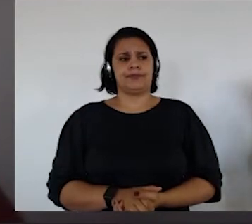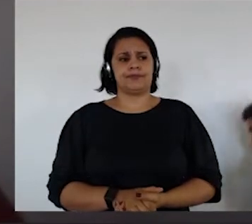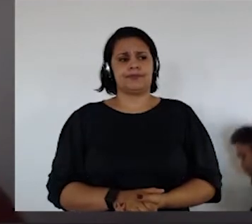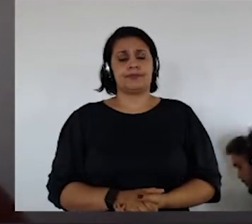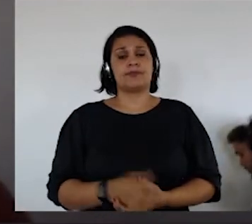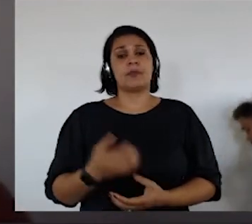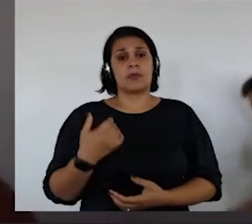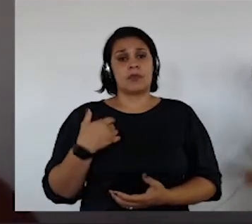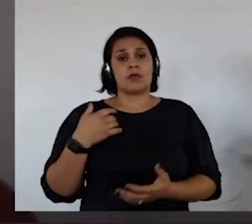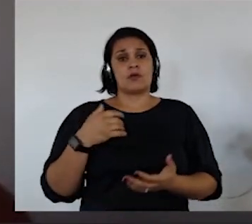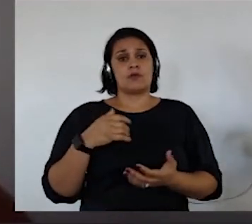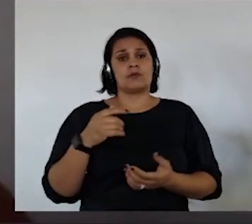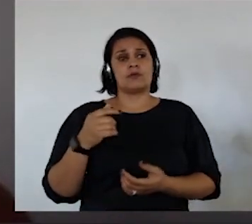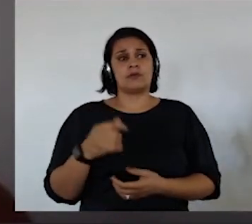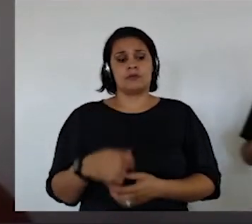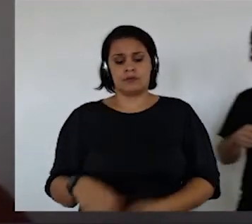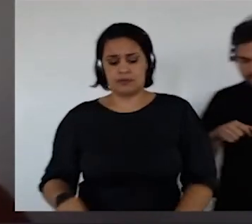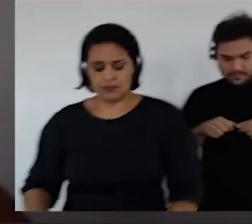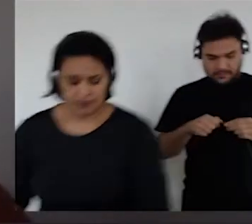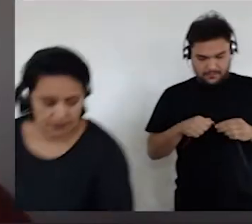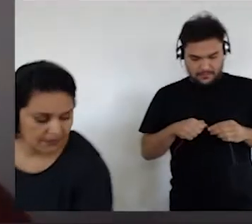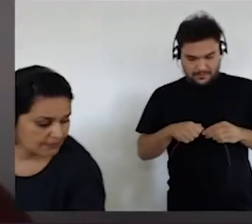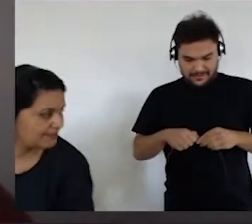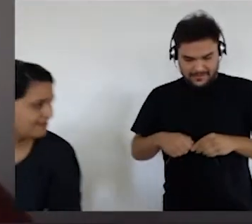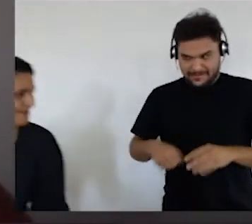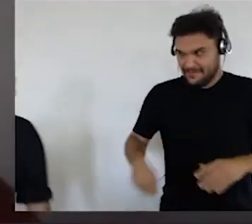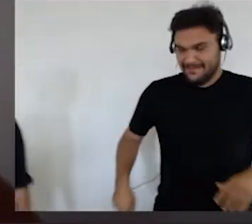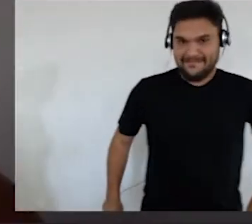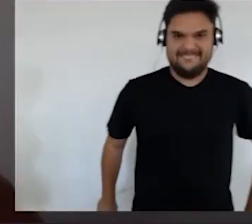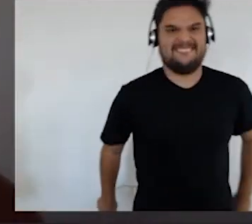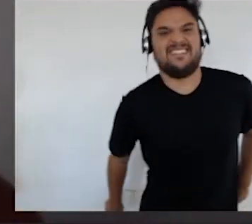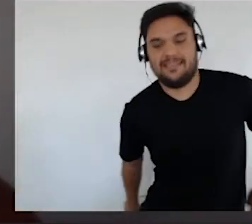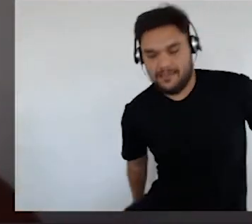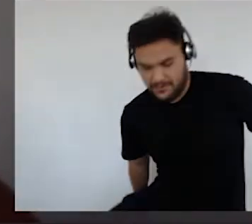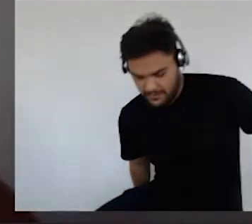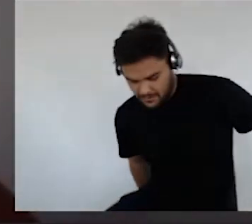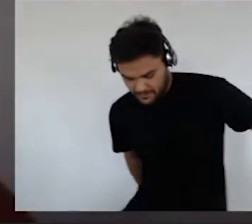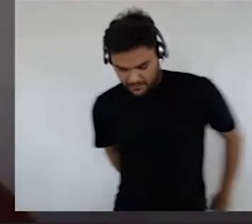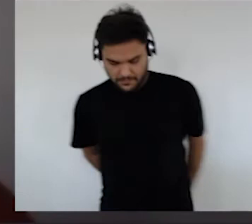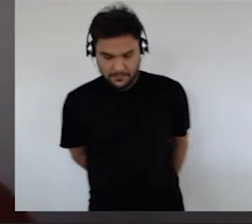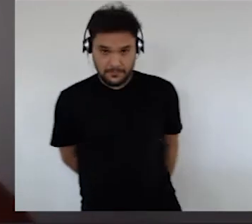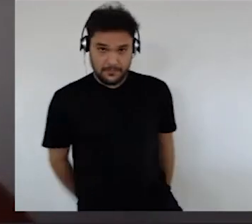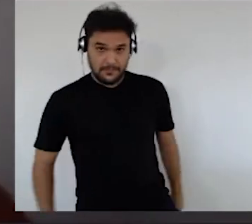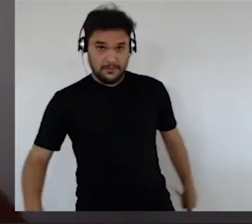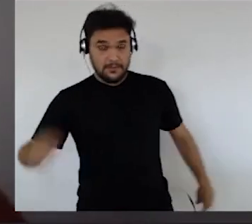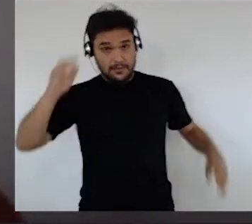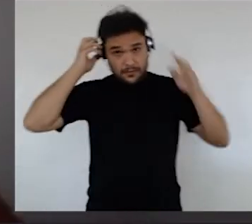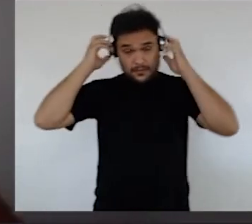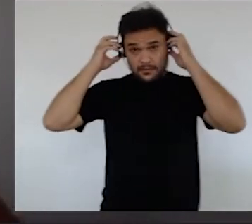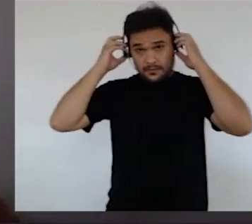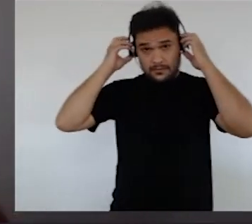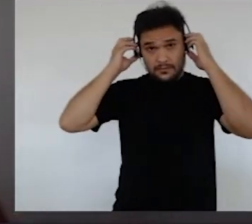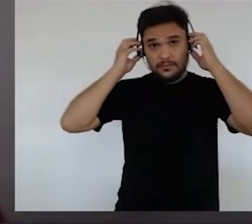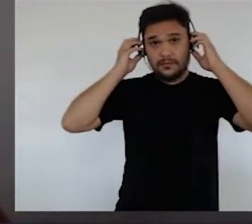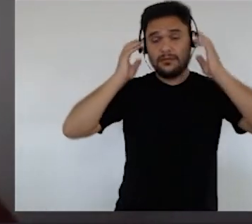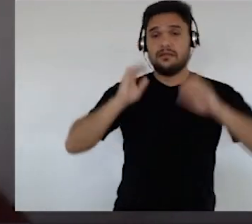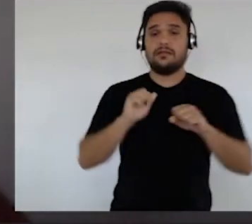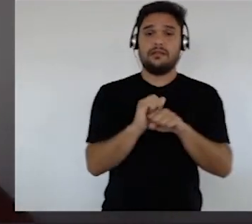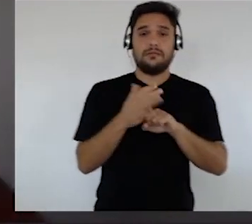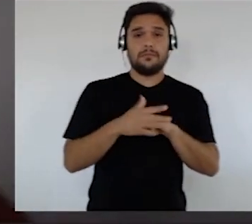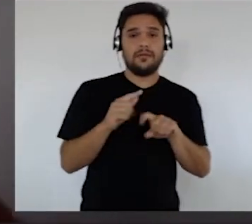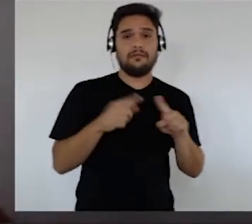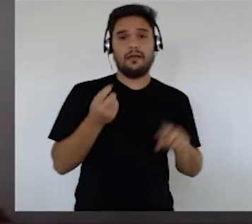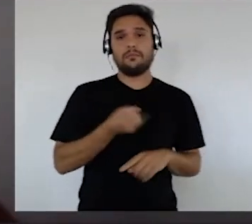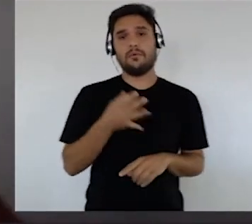OAB, aqui na pandemia, serve para quê? Para que serve minha carteira da OAB no contexto de pandemia, né? Tendo em vista que